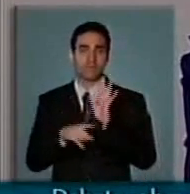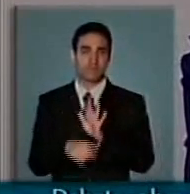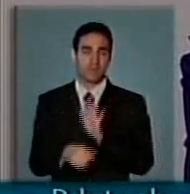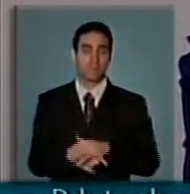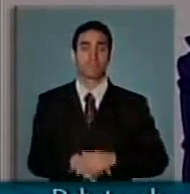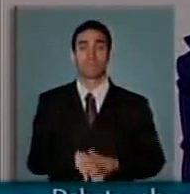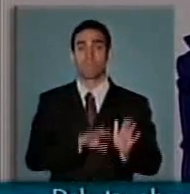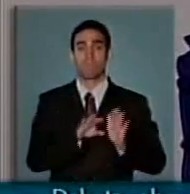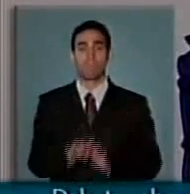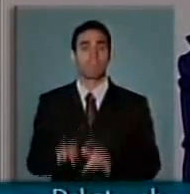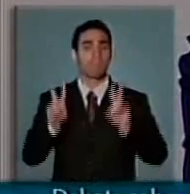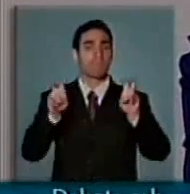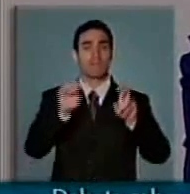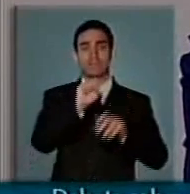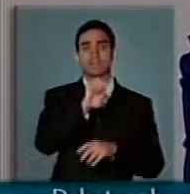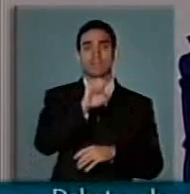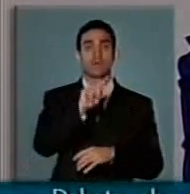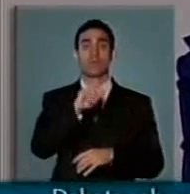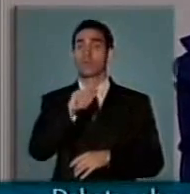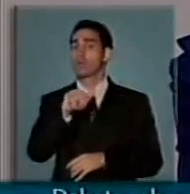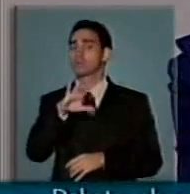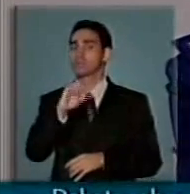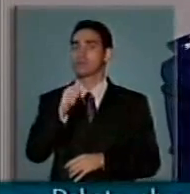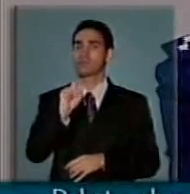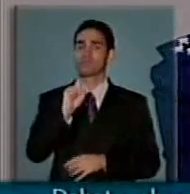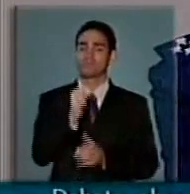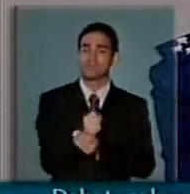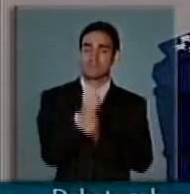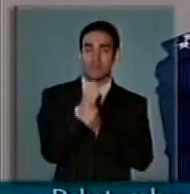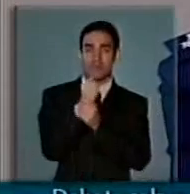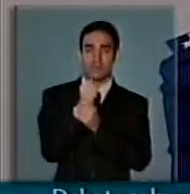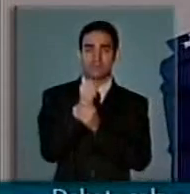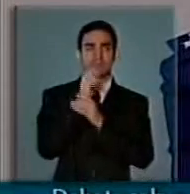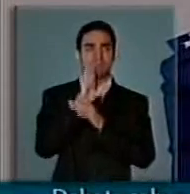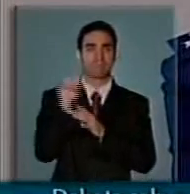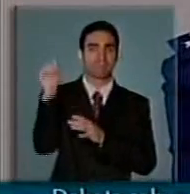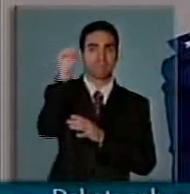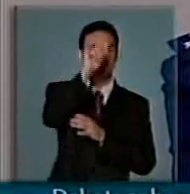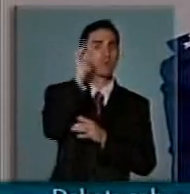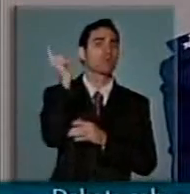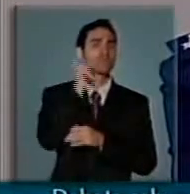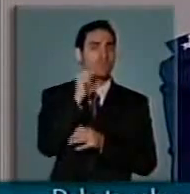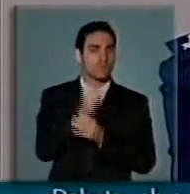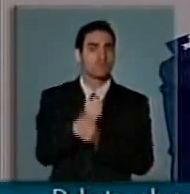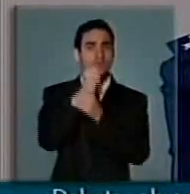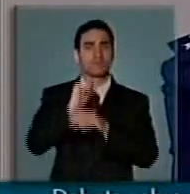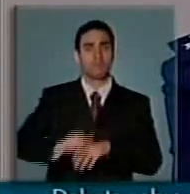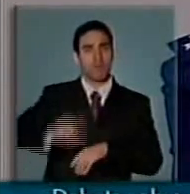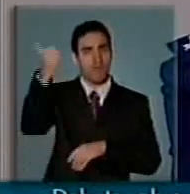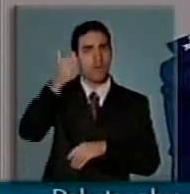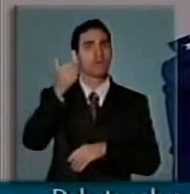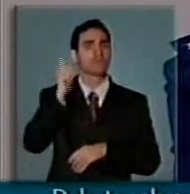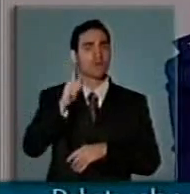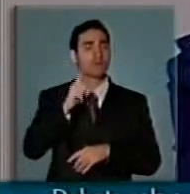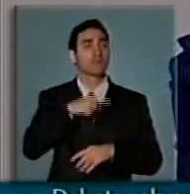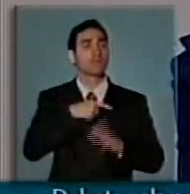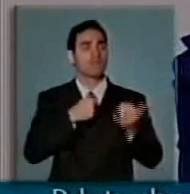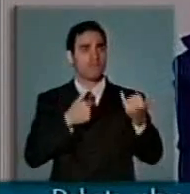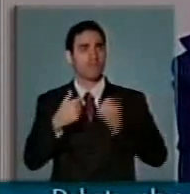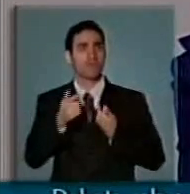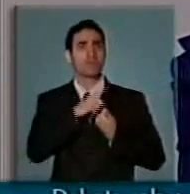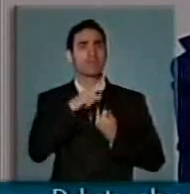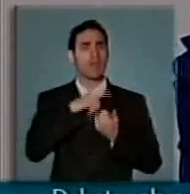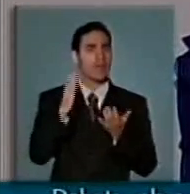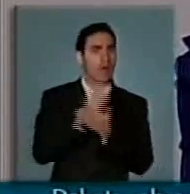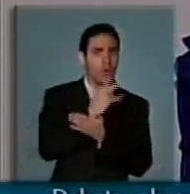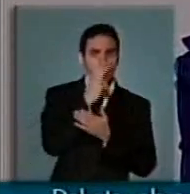Melhoramos o nível de segurança do espaço aéreo. A senhora falou que aconteceram informações diferenciadas, que está